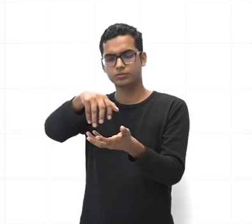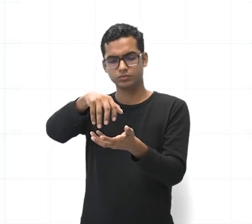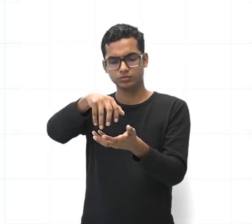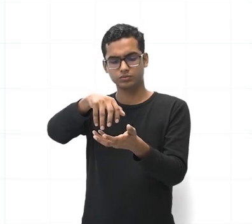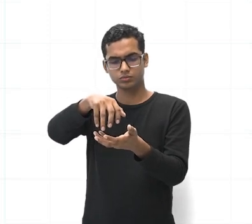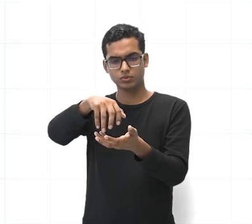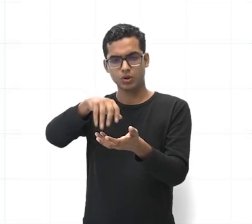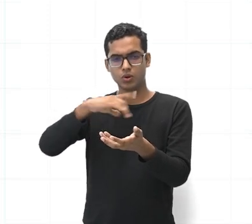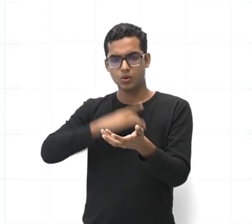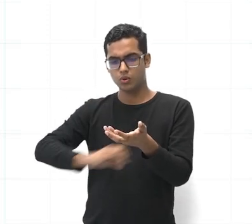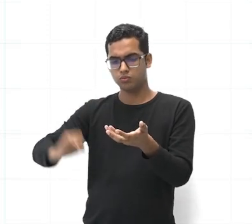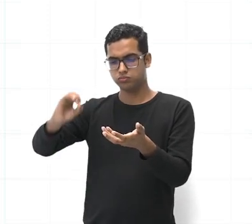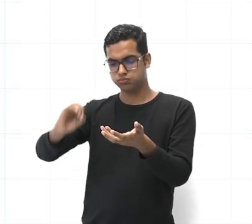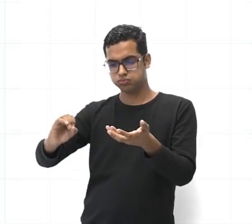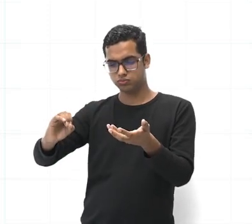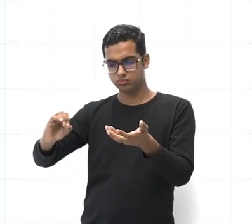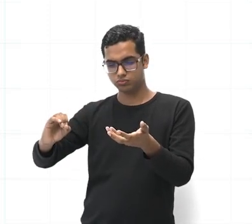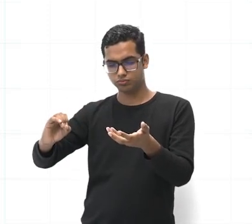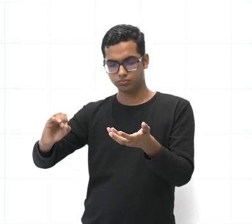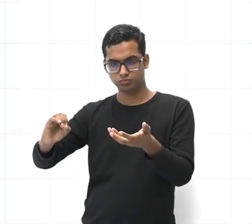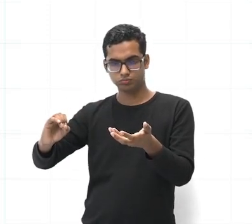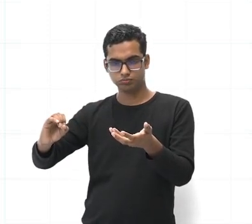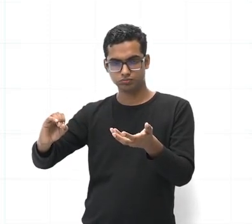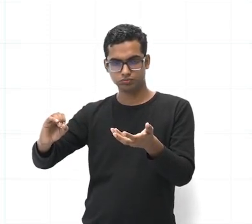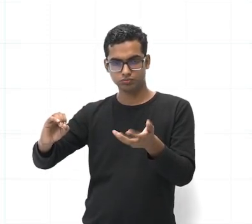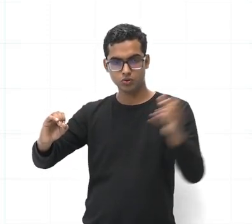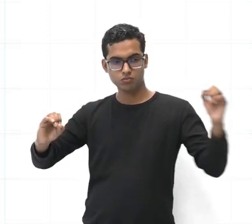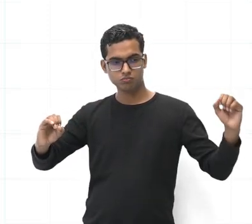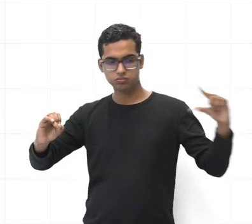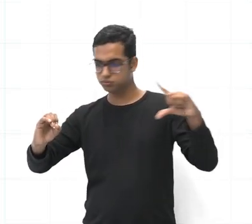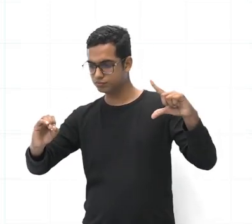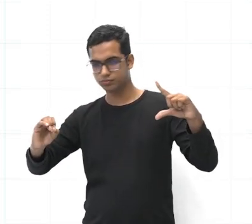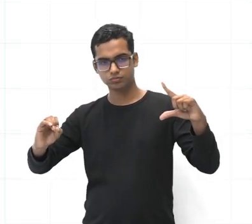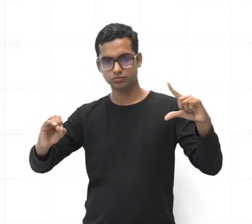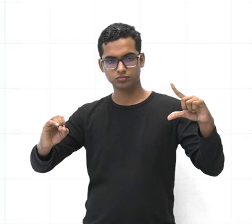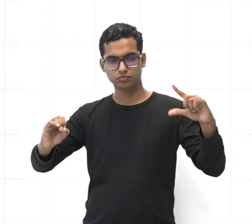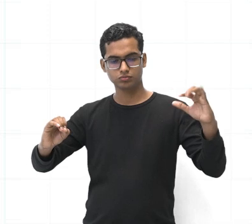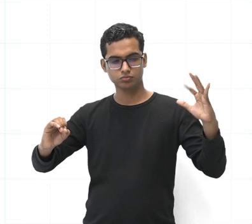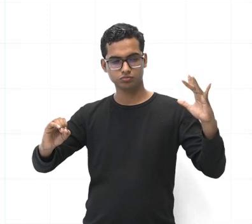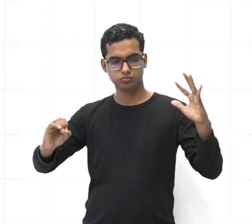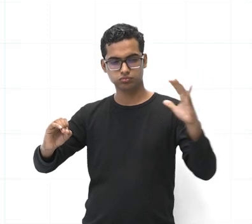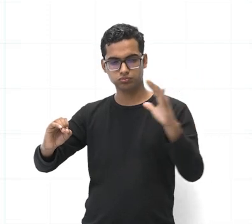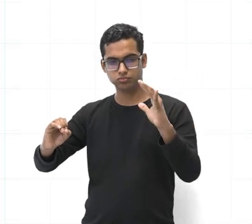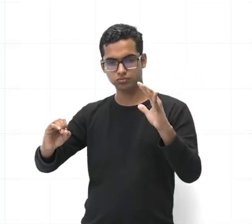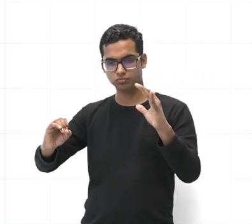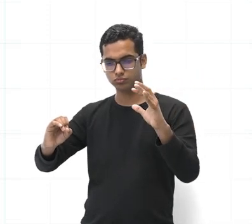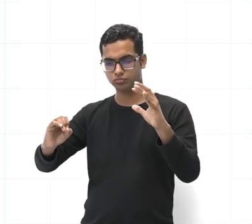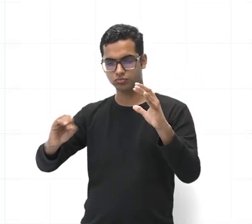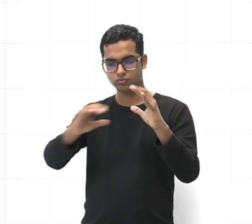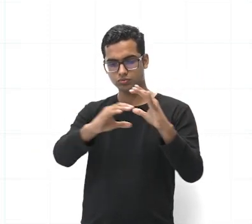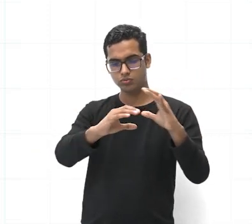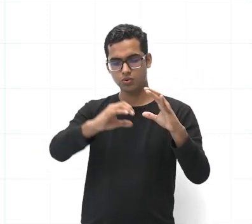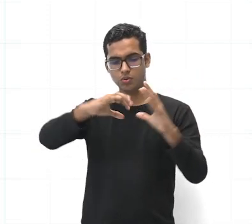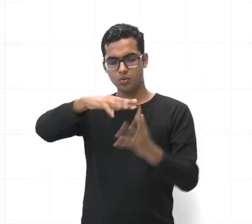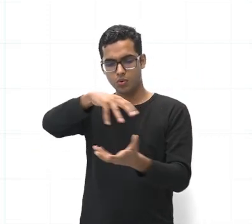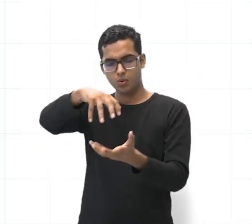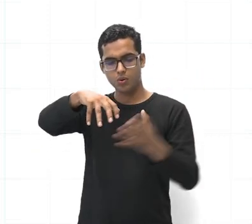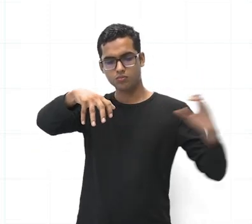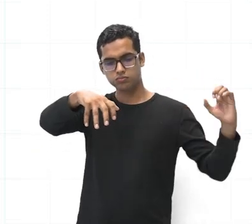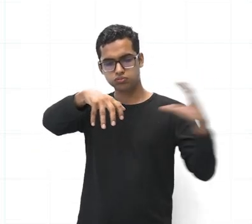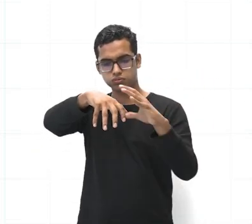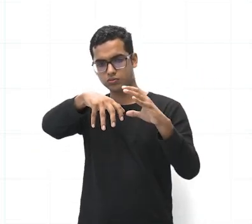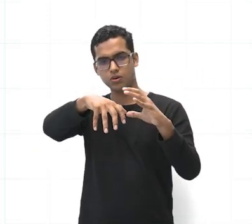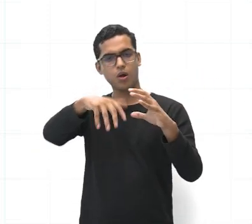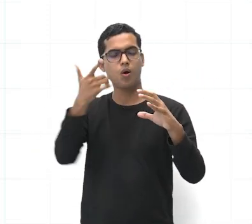certo? Então, nós temos várias formas de comprovar